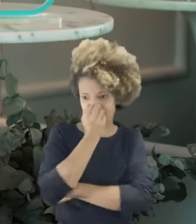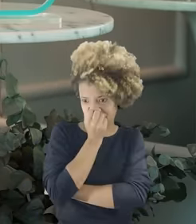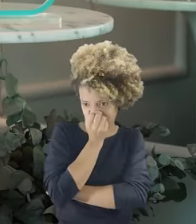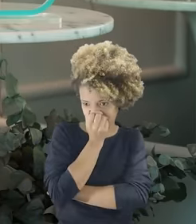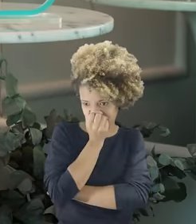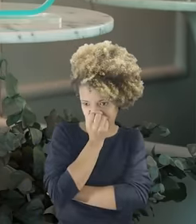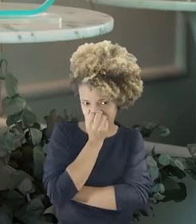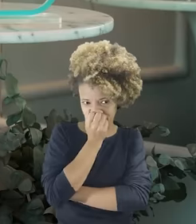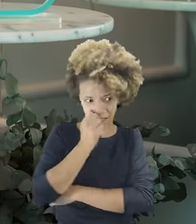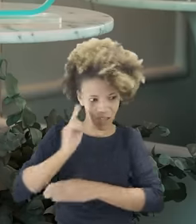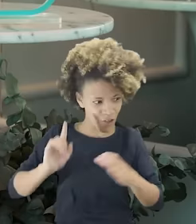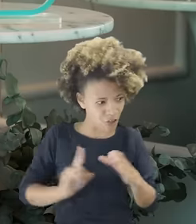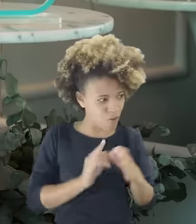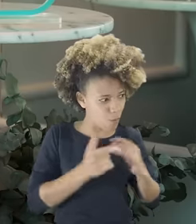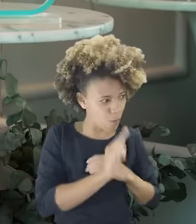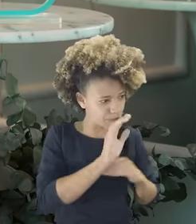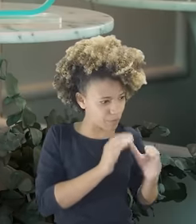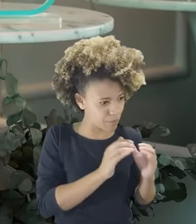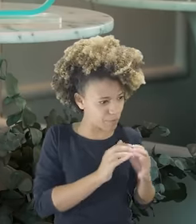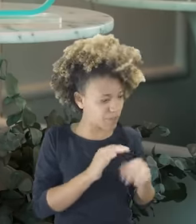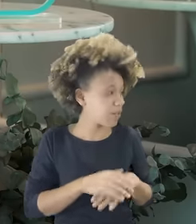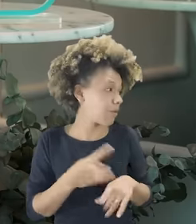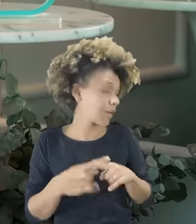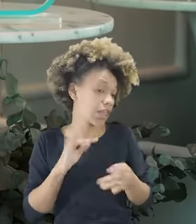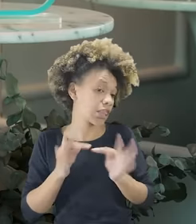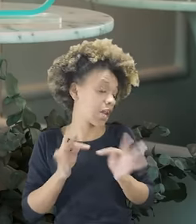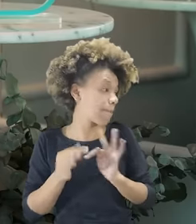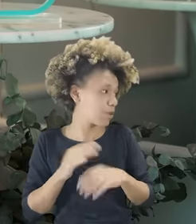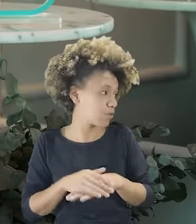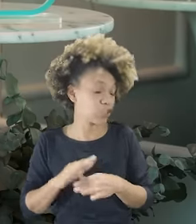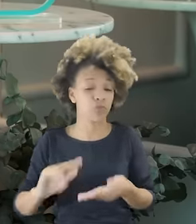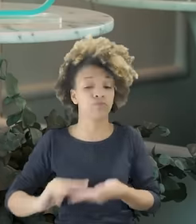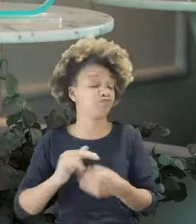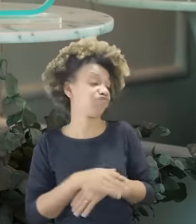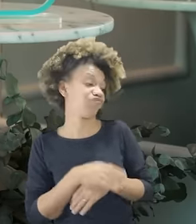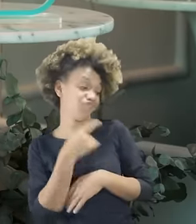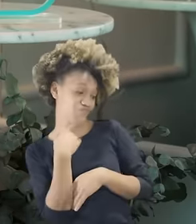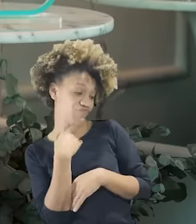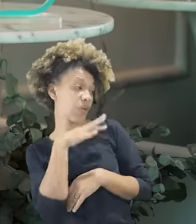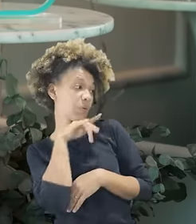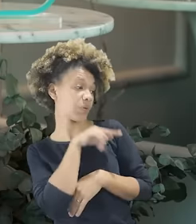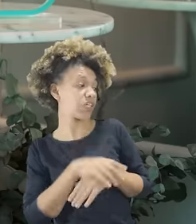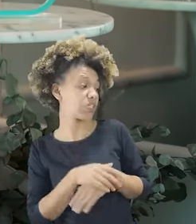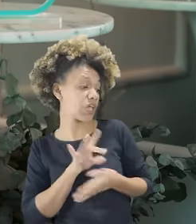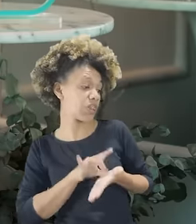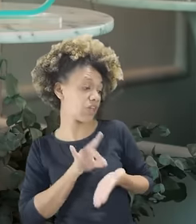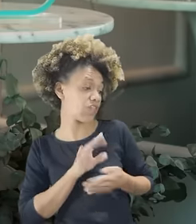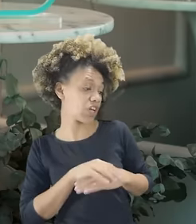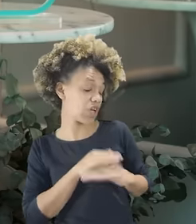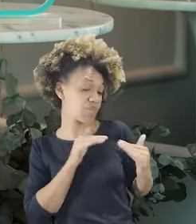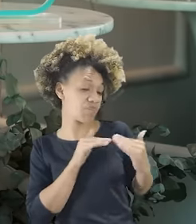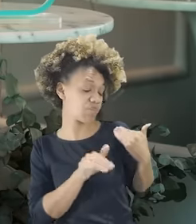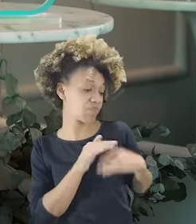casa eu falei furou a bolha que é quando vai chegar terapeuta fodona e fala assim hum ruim isso daqui